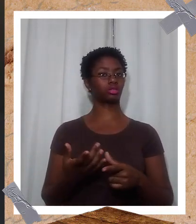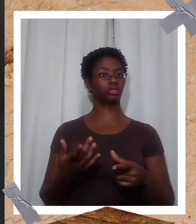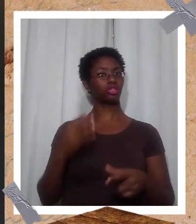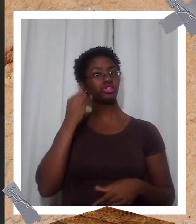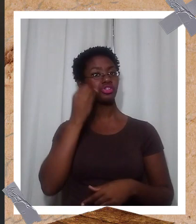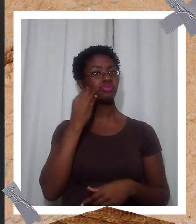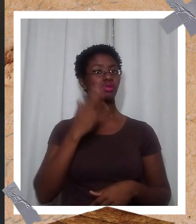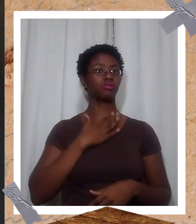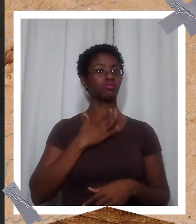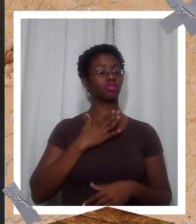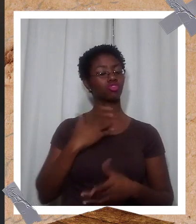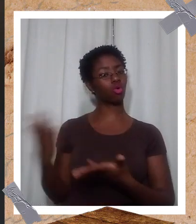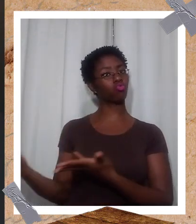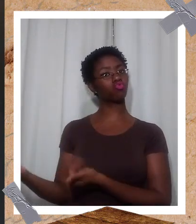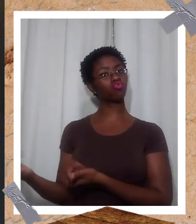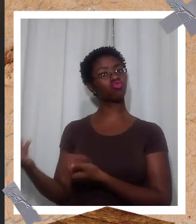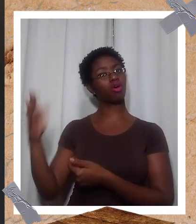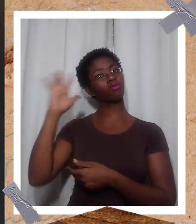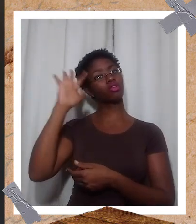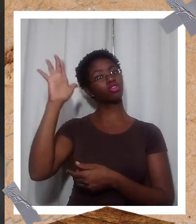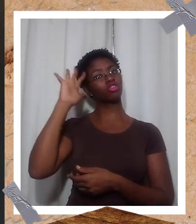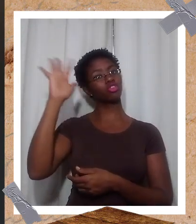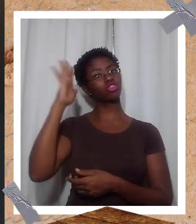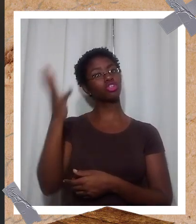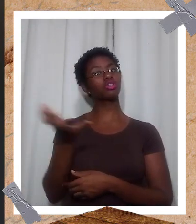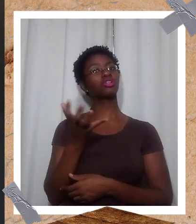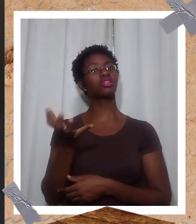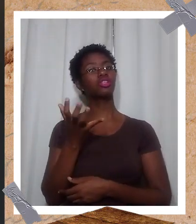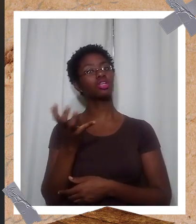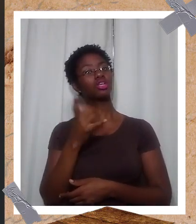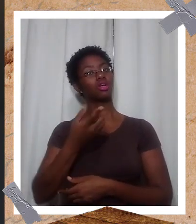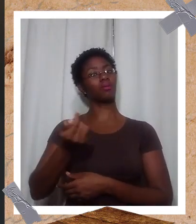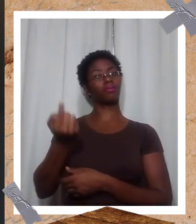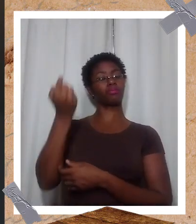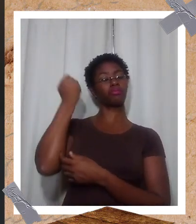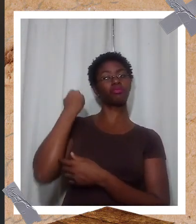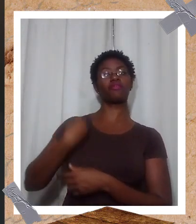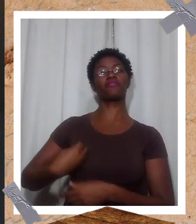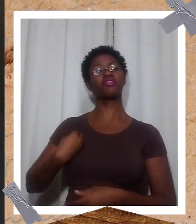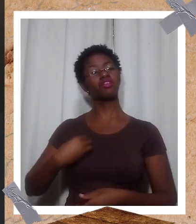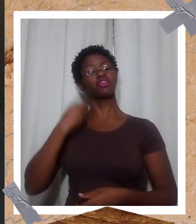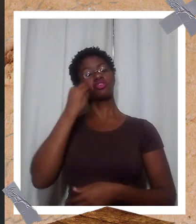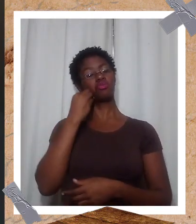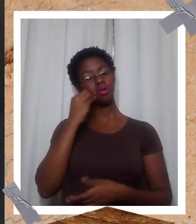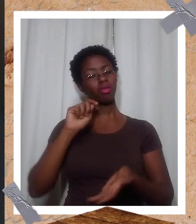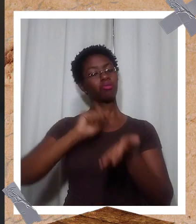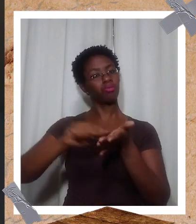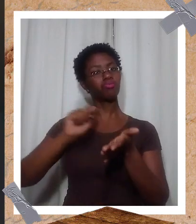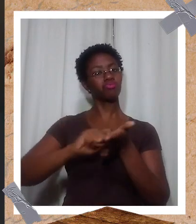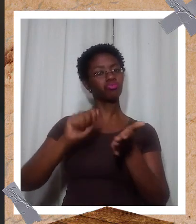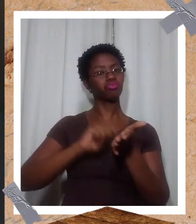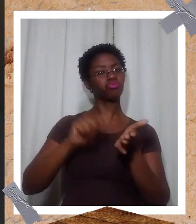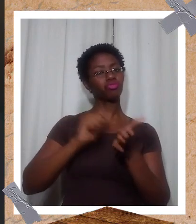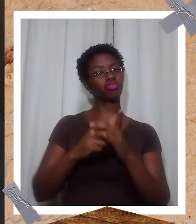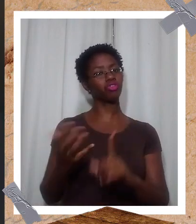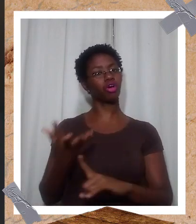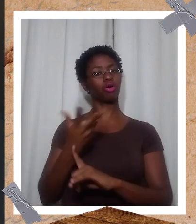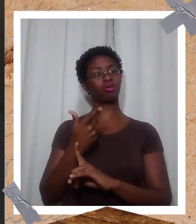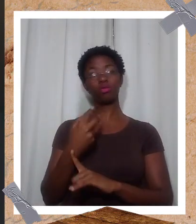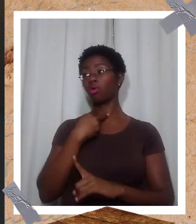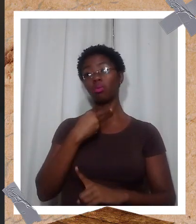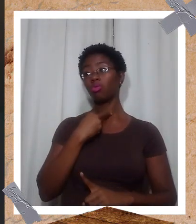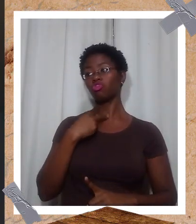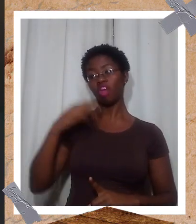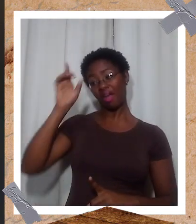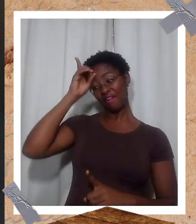experiência como um jovem sonhador que queria na época viver de escrita, escrever suas obras, então não poderia inventar uma vírgula